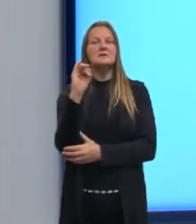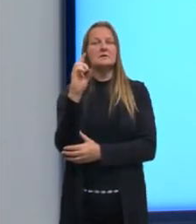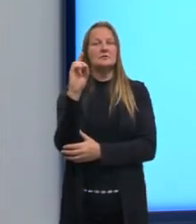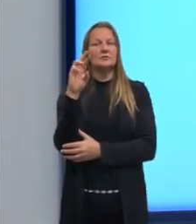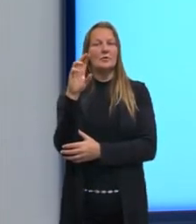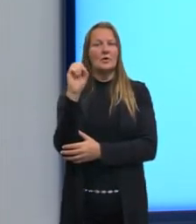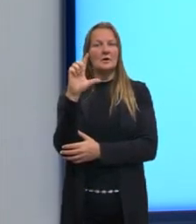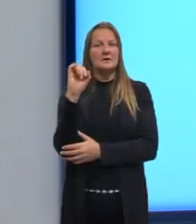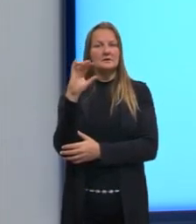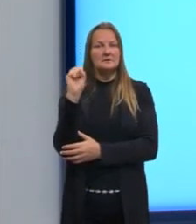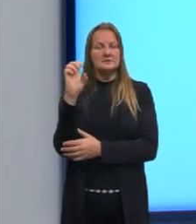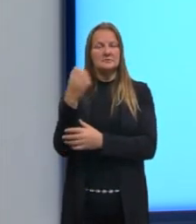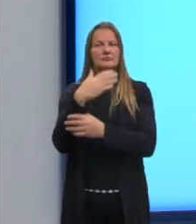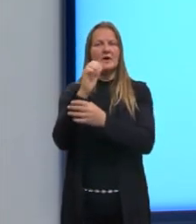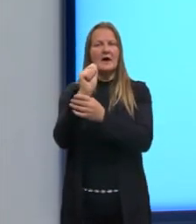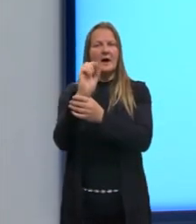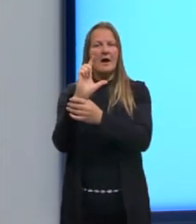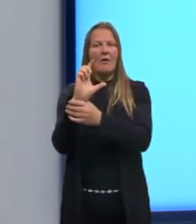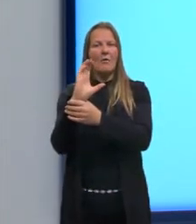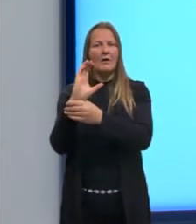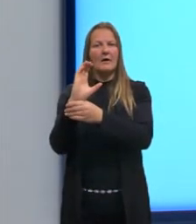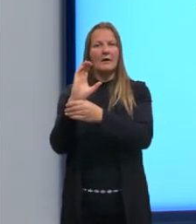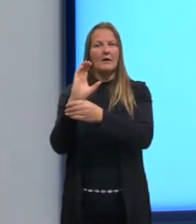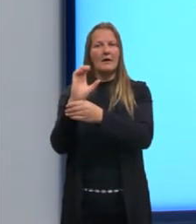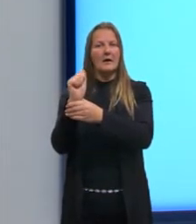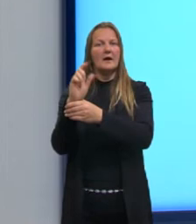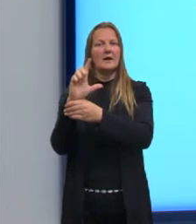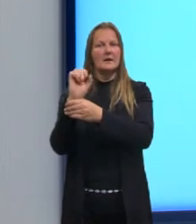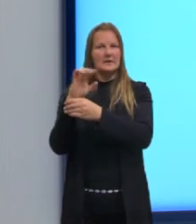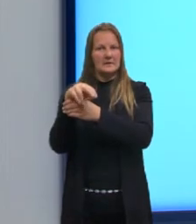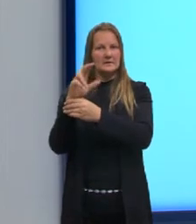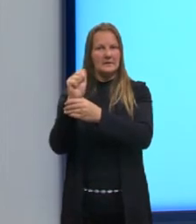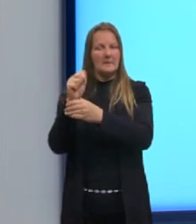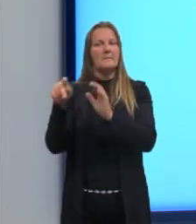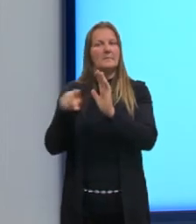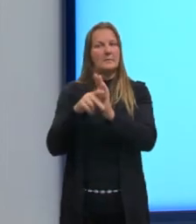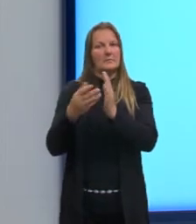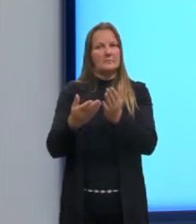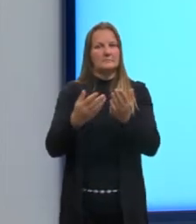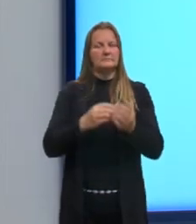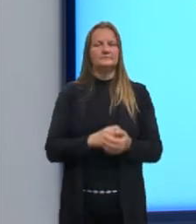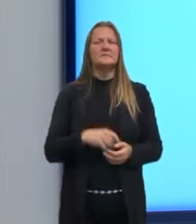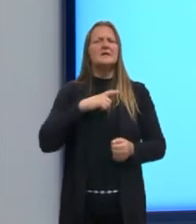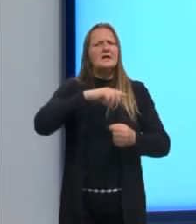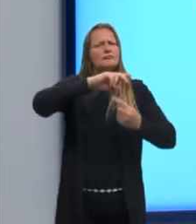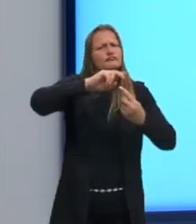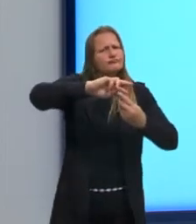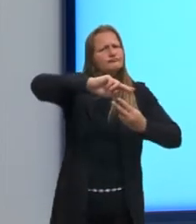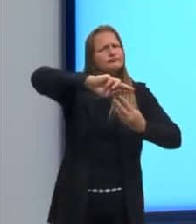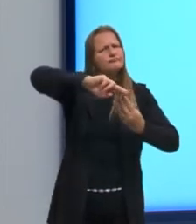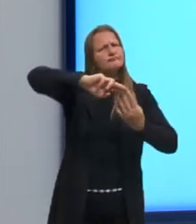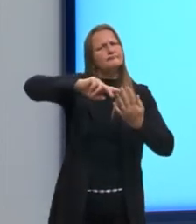precisa ter a presença de uma base forte alcalino existem outras também mas as principais seriam